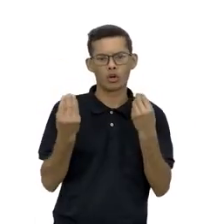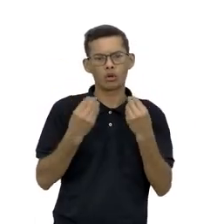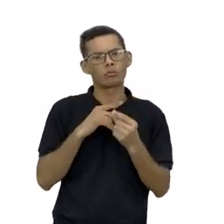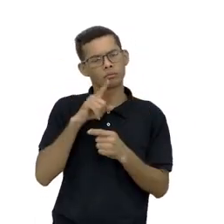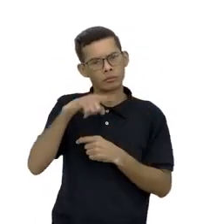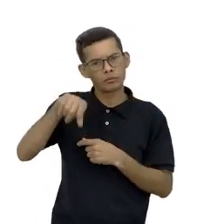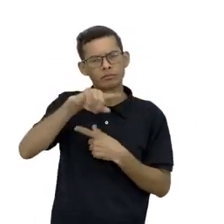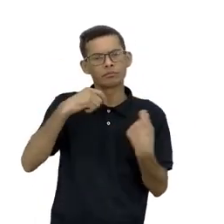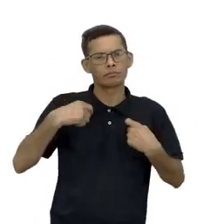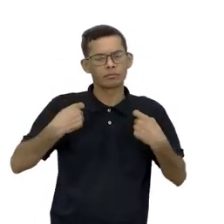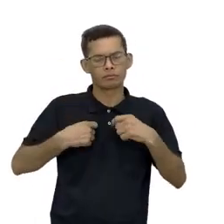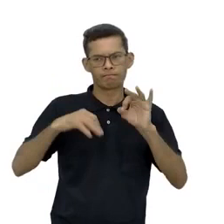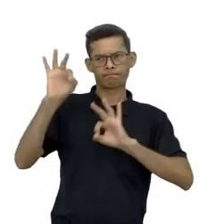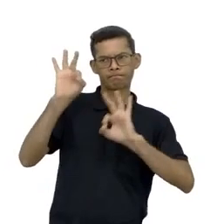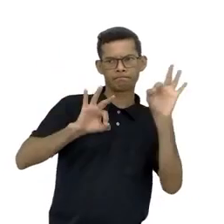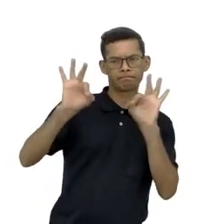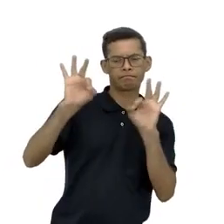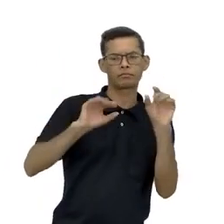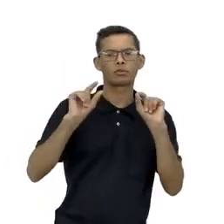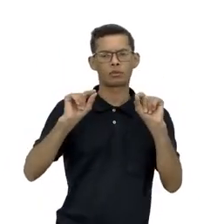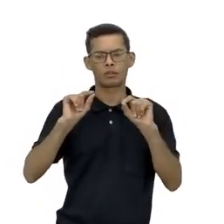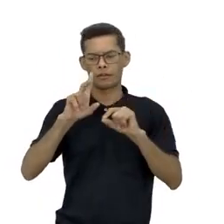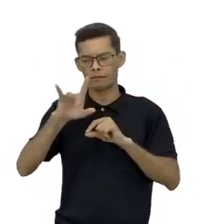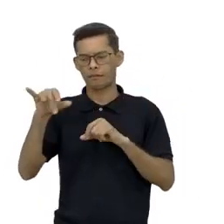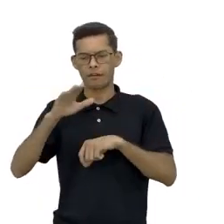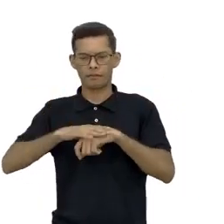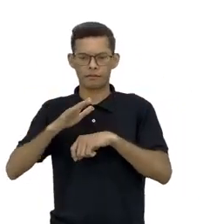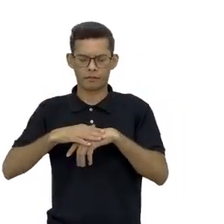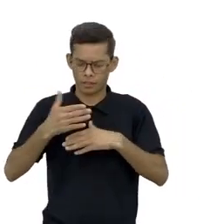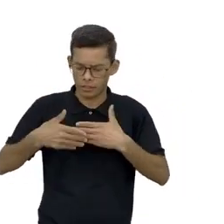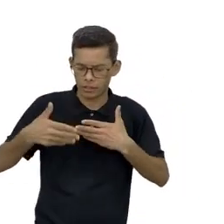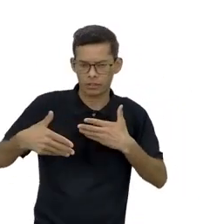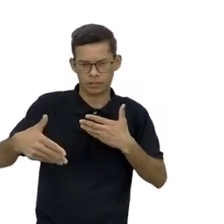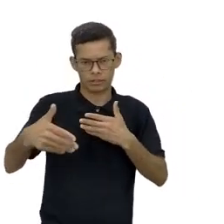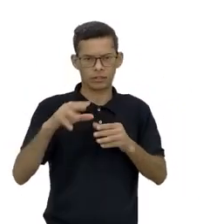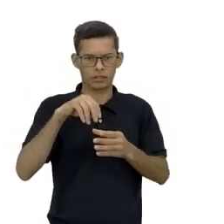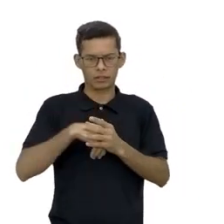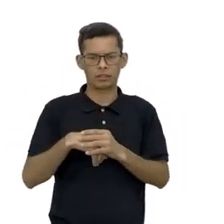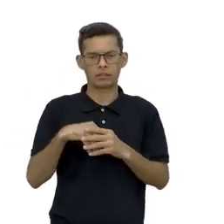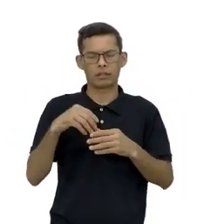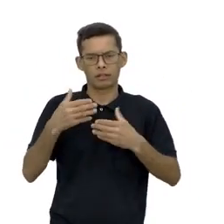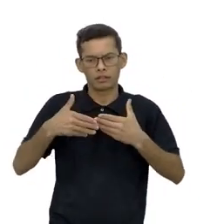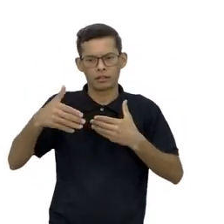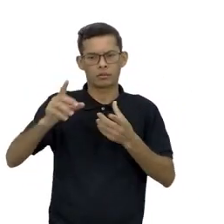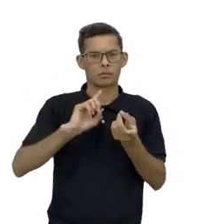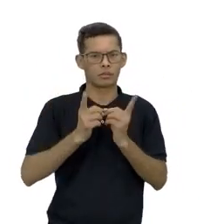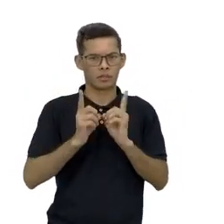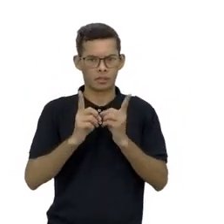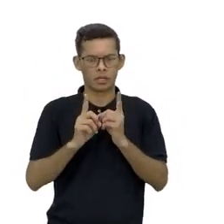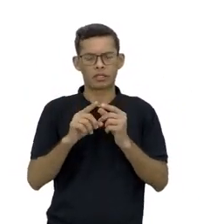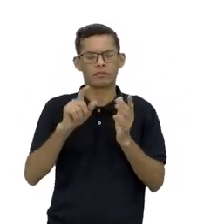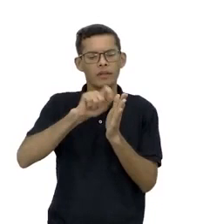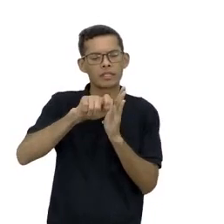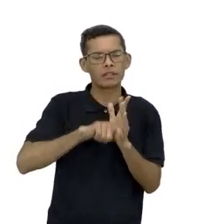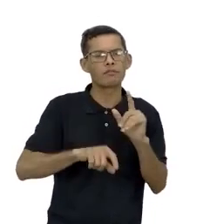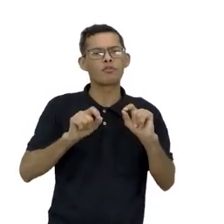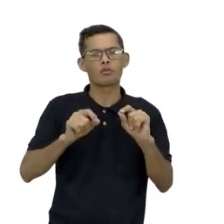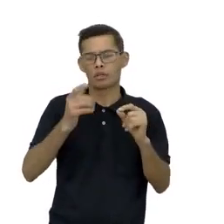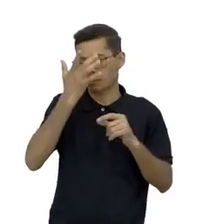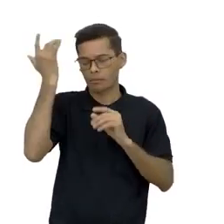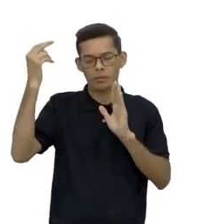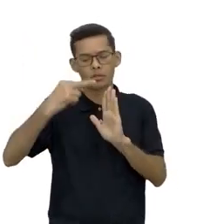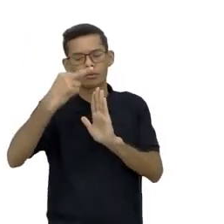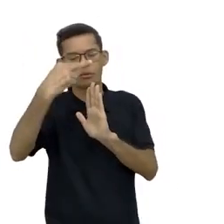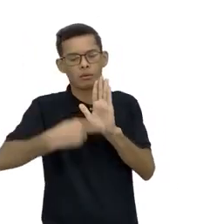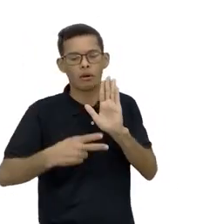um quadro, planejar o que farão ao longo da sequência didática, o que escreverão, para quem lerão,